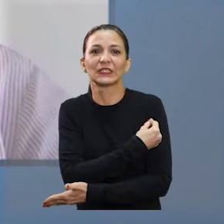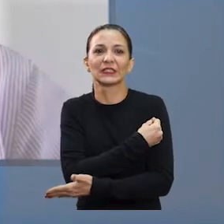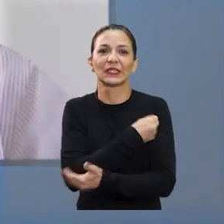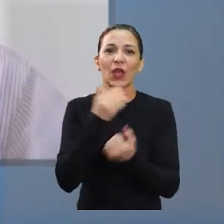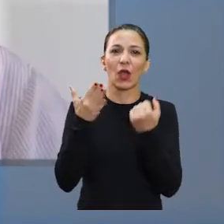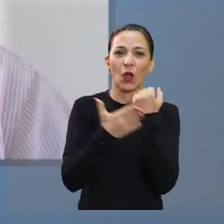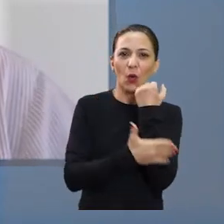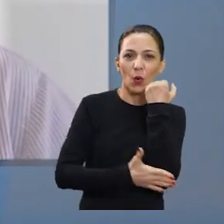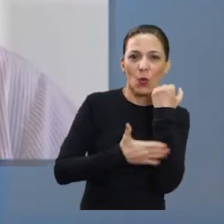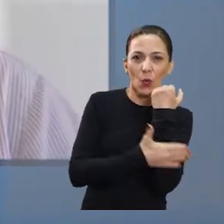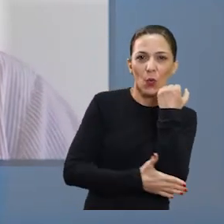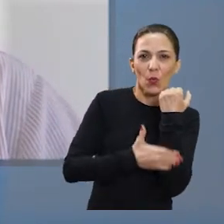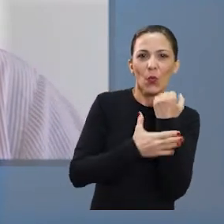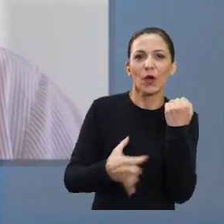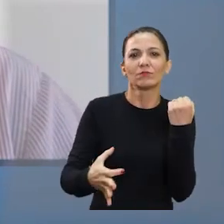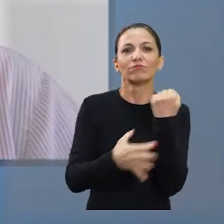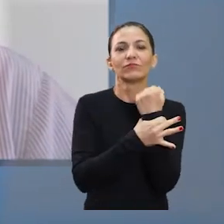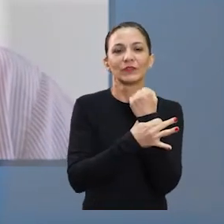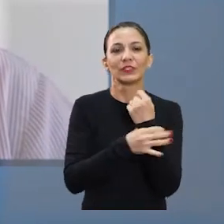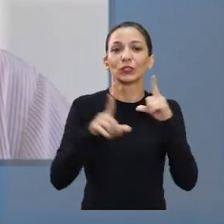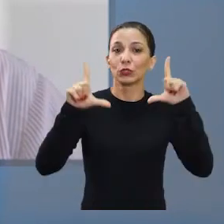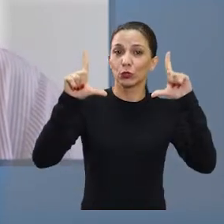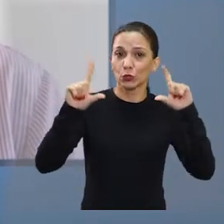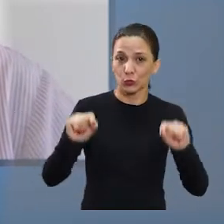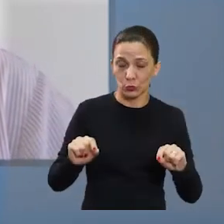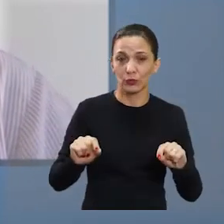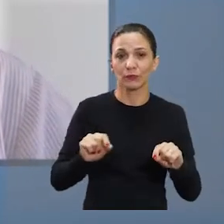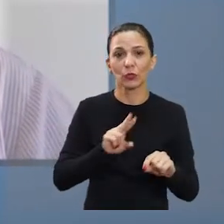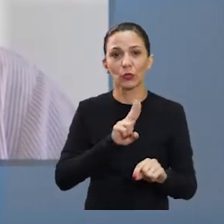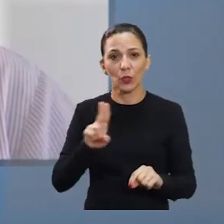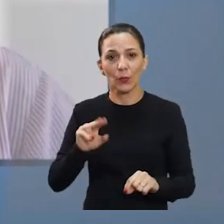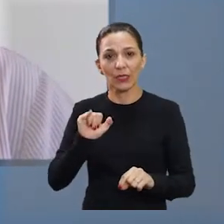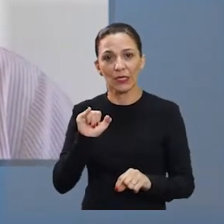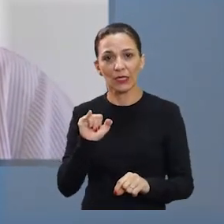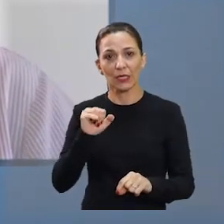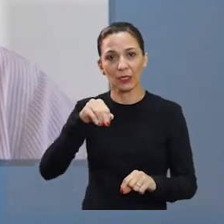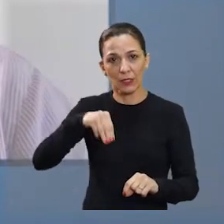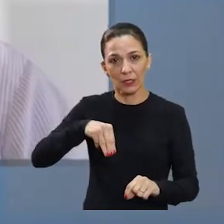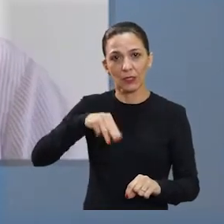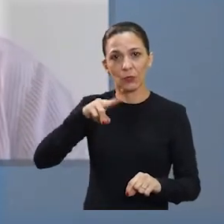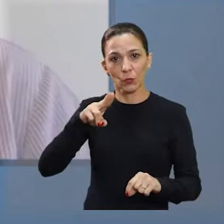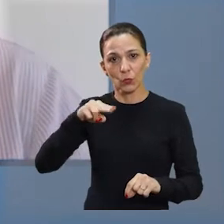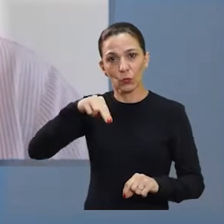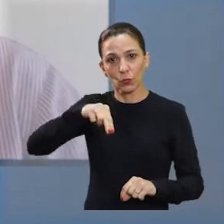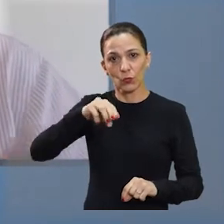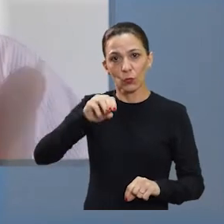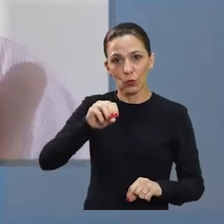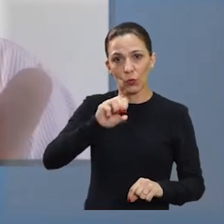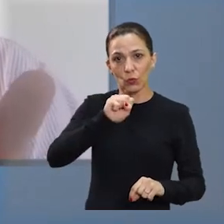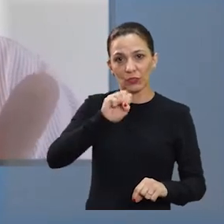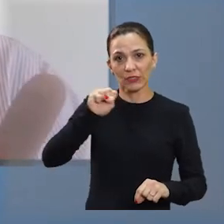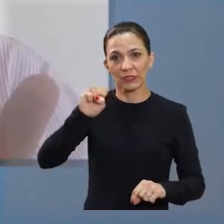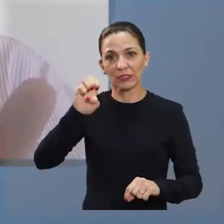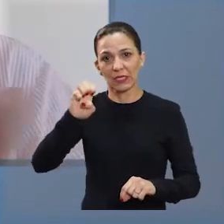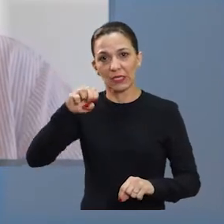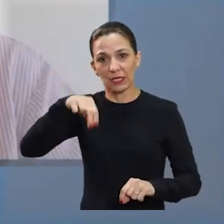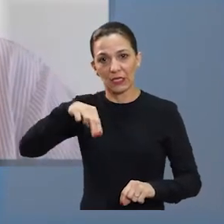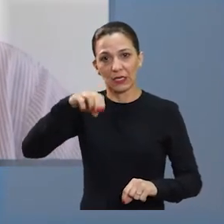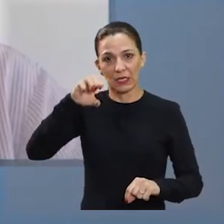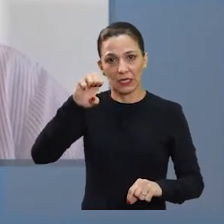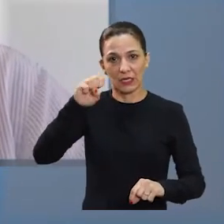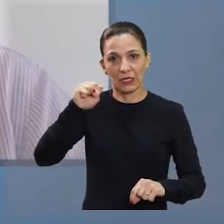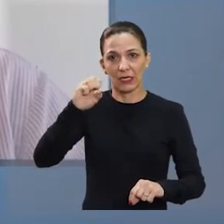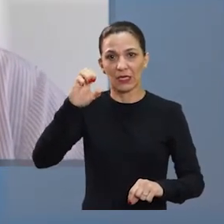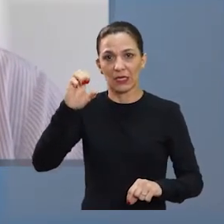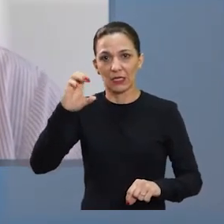contra o vírus, e até da produção de anticorpos quando você toma vacina. Por isso que a taxa de efetividade diminui